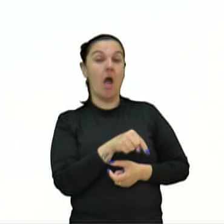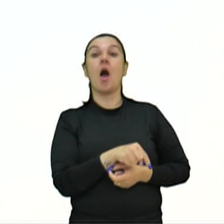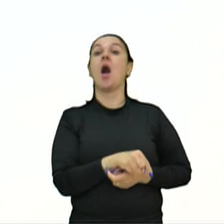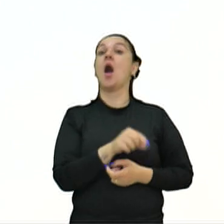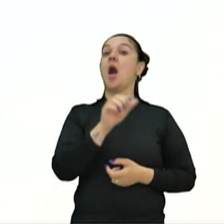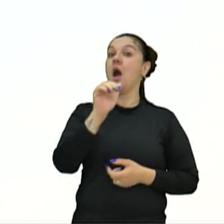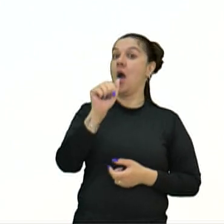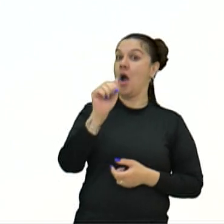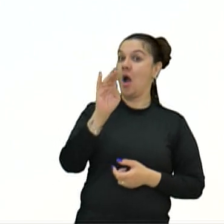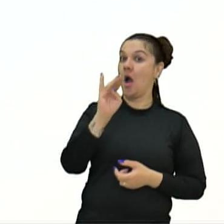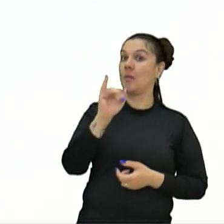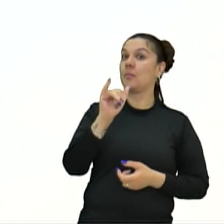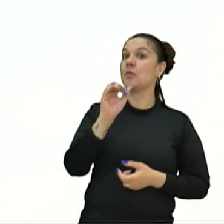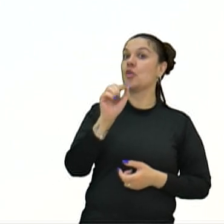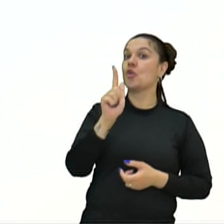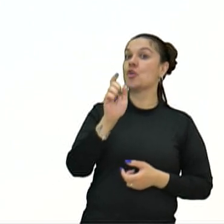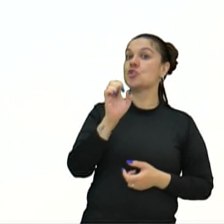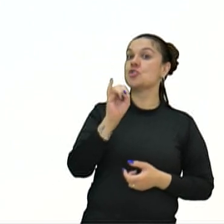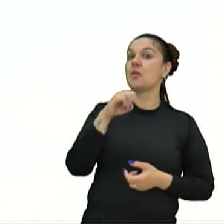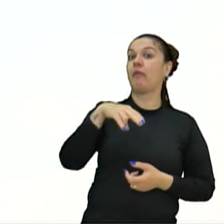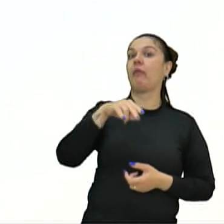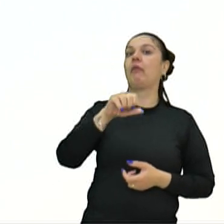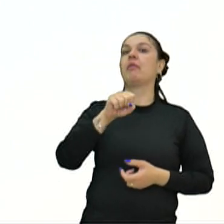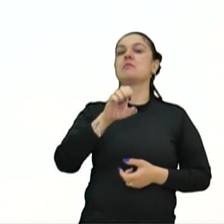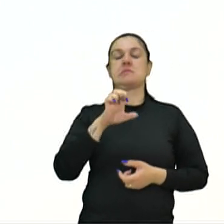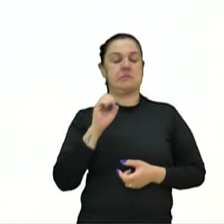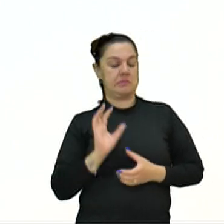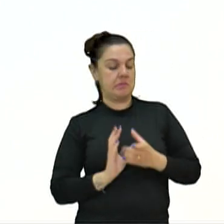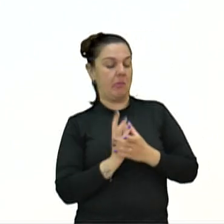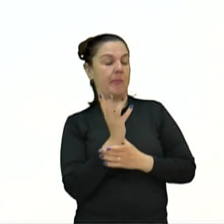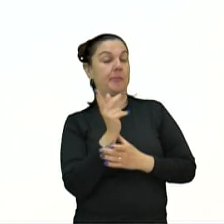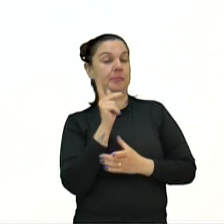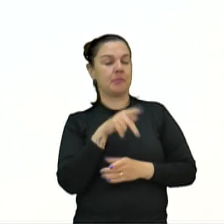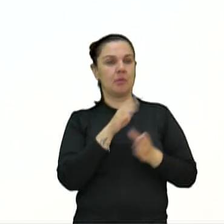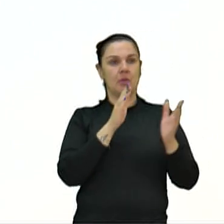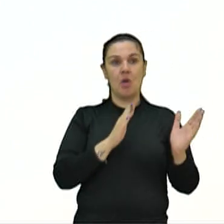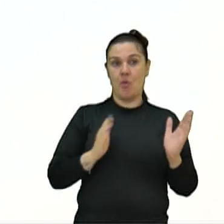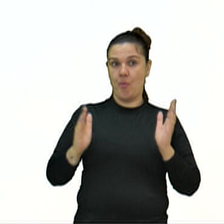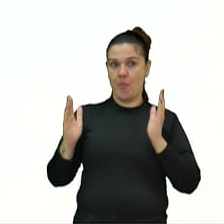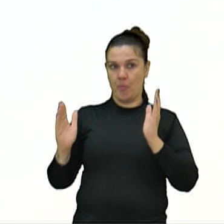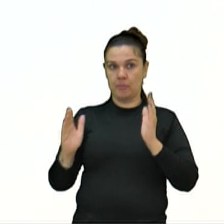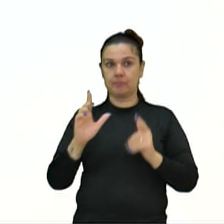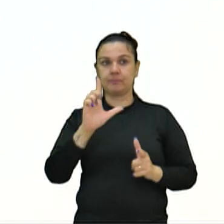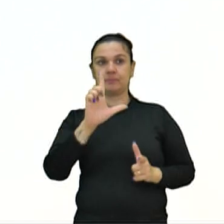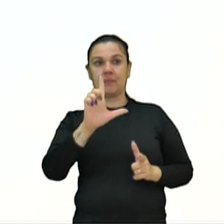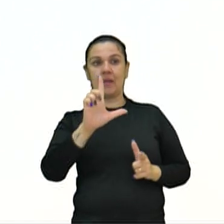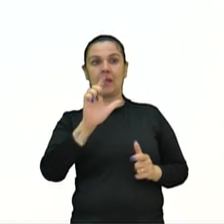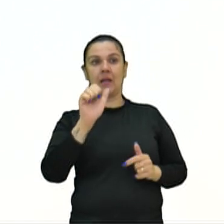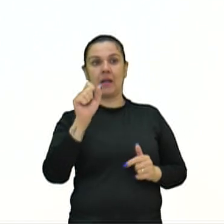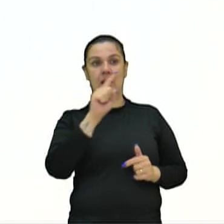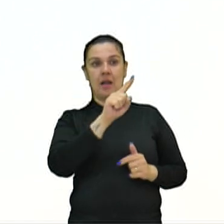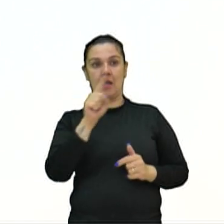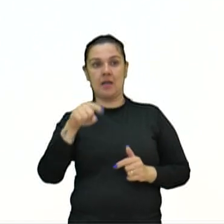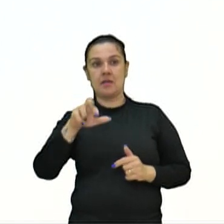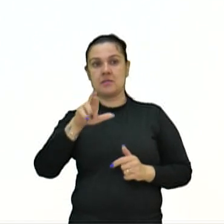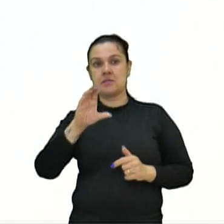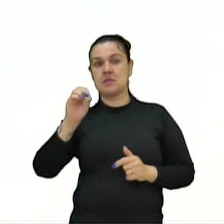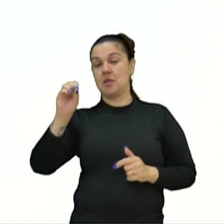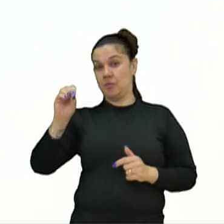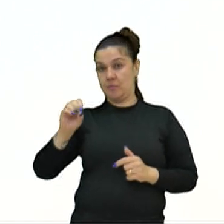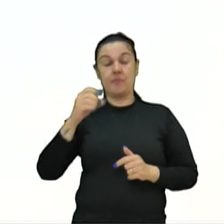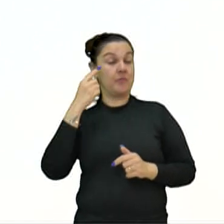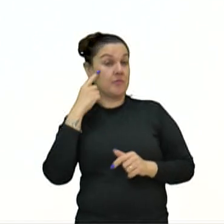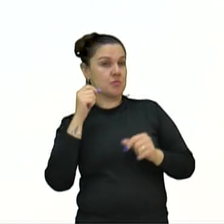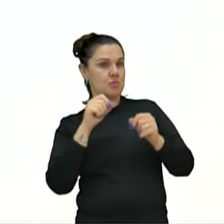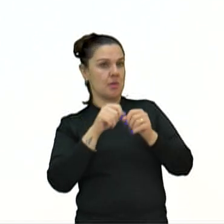a abiogênese está funcionando, está surgindo do nada aqui essa vida. Mas aí vem um outro, o Spallanzani. O que ele fez? A mesma experiência,